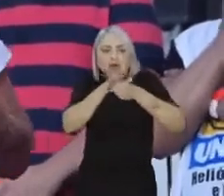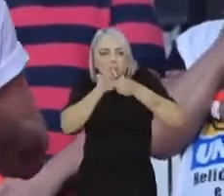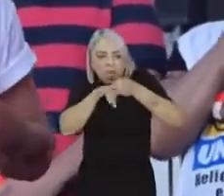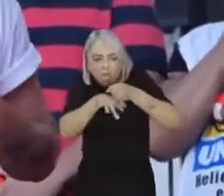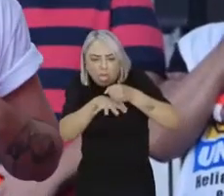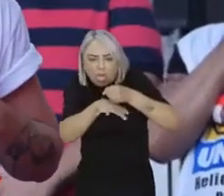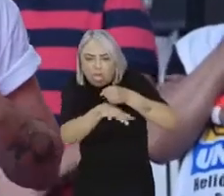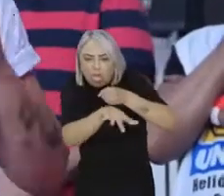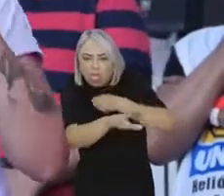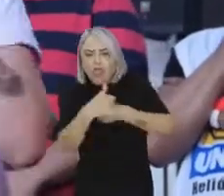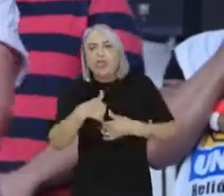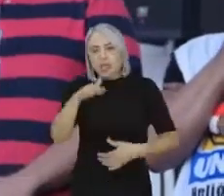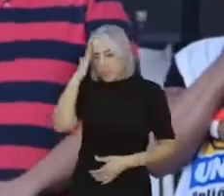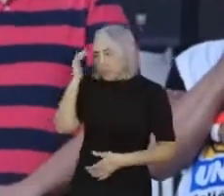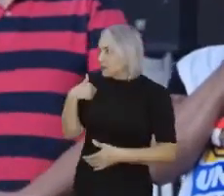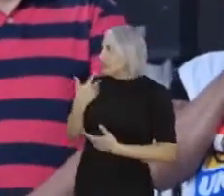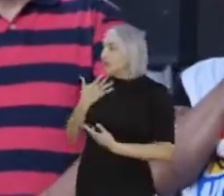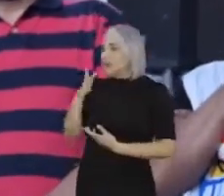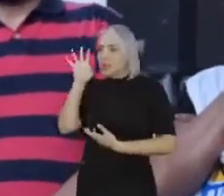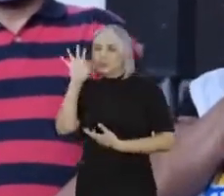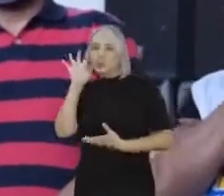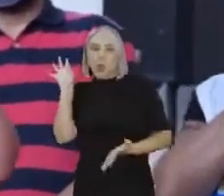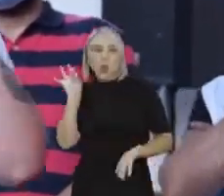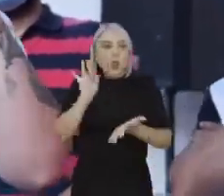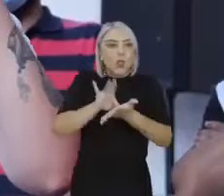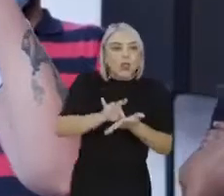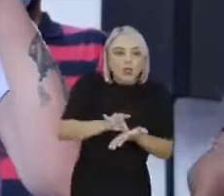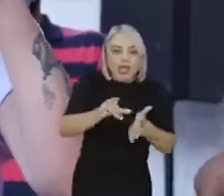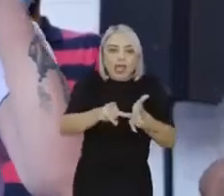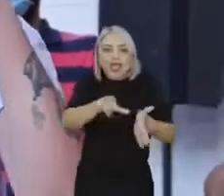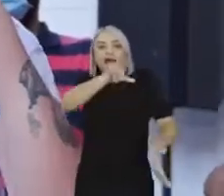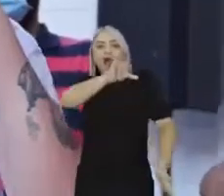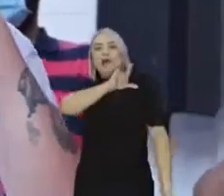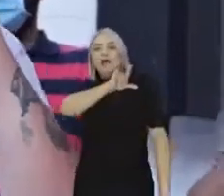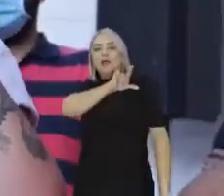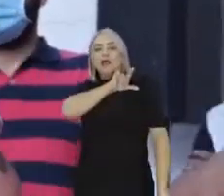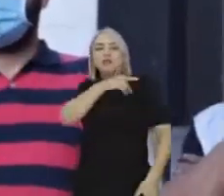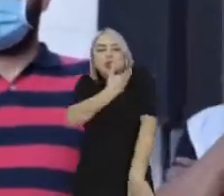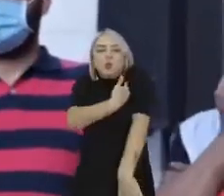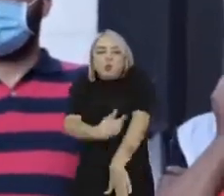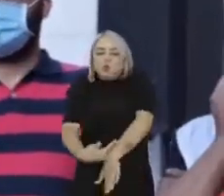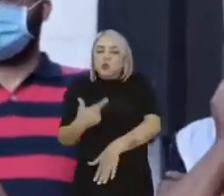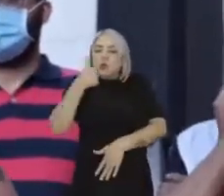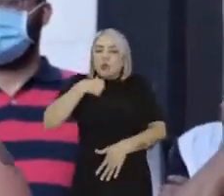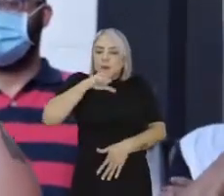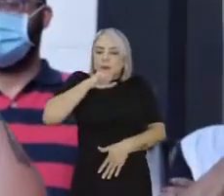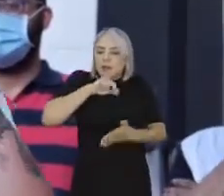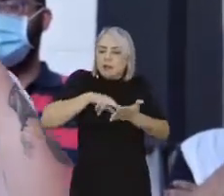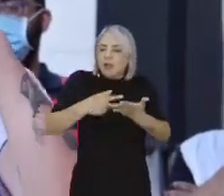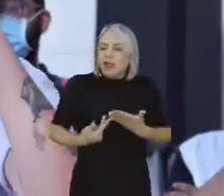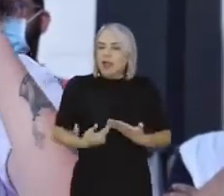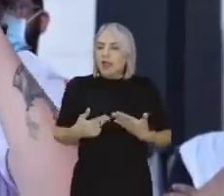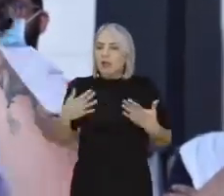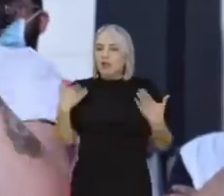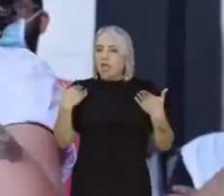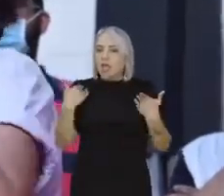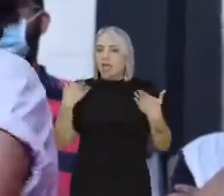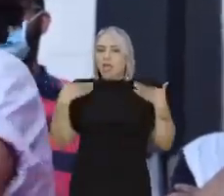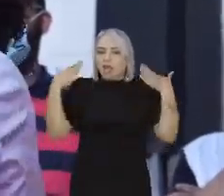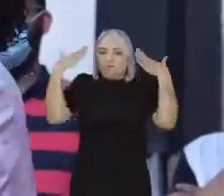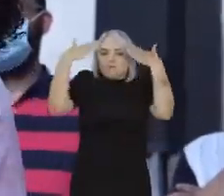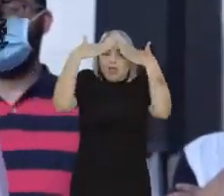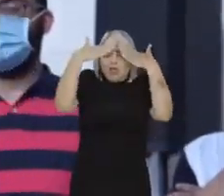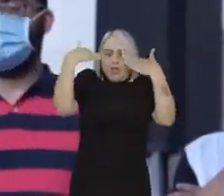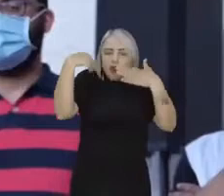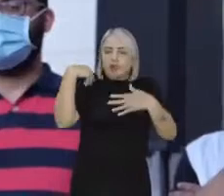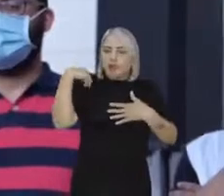sabia que era sonho realizado bem antes do hábito da minha mãe cair. Ela era freira e de domingo a todas as feiras